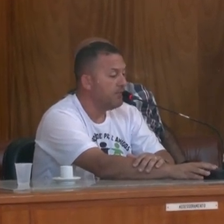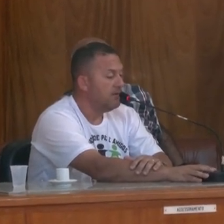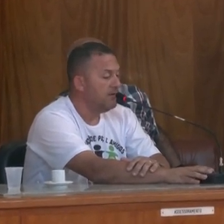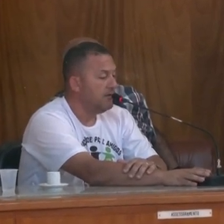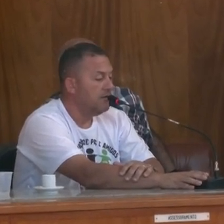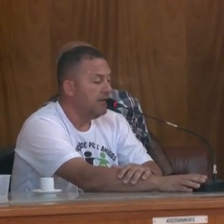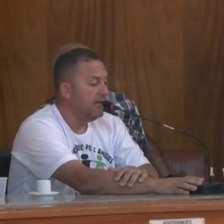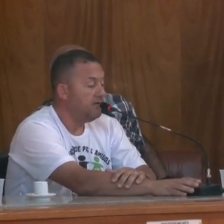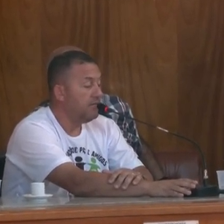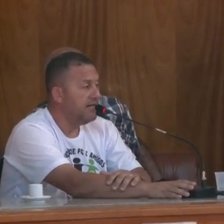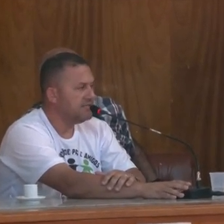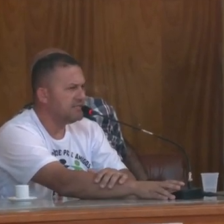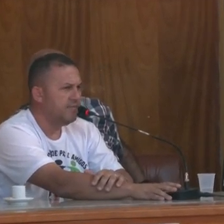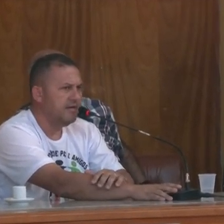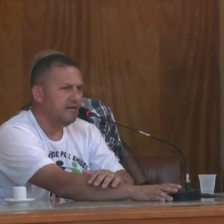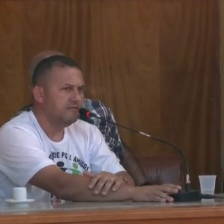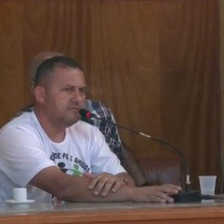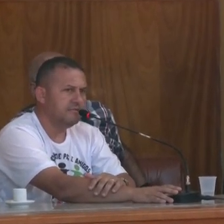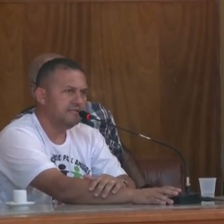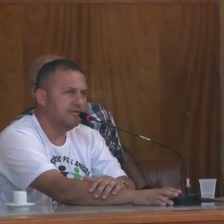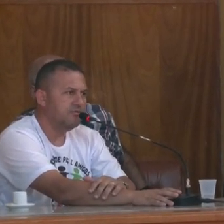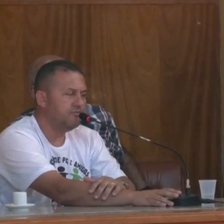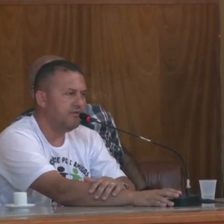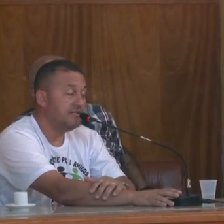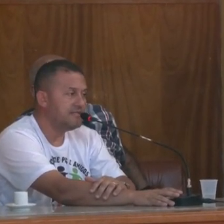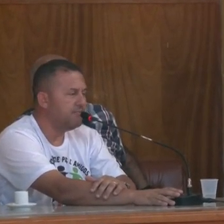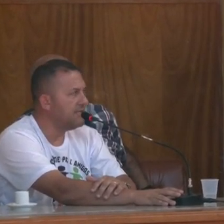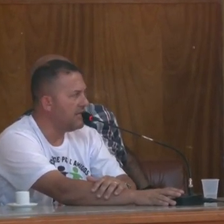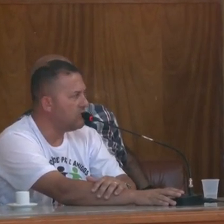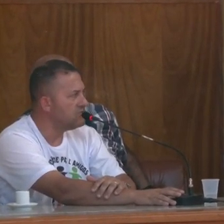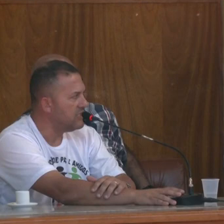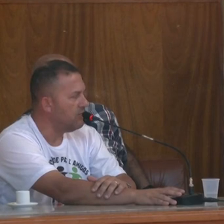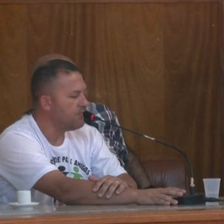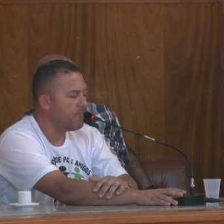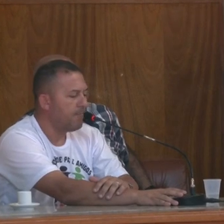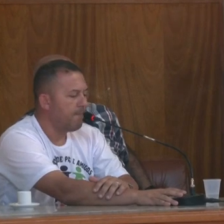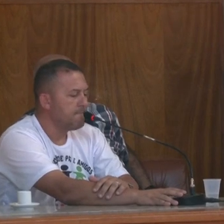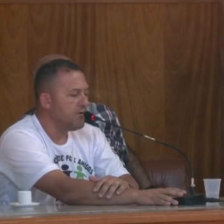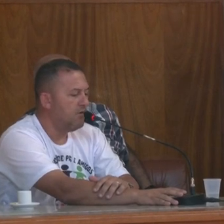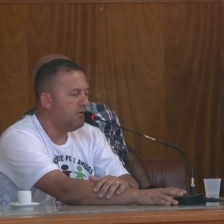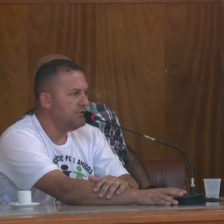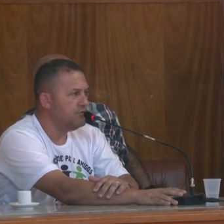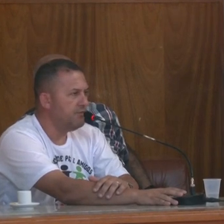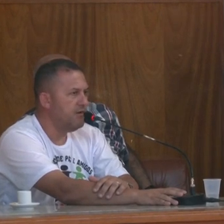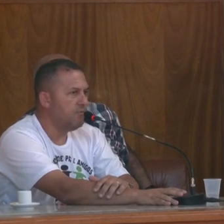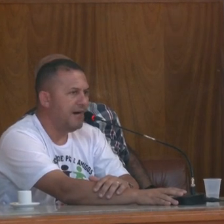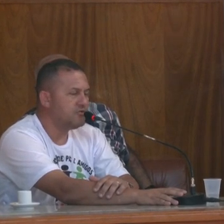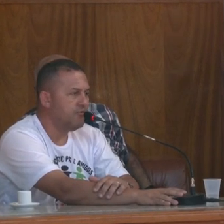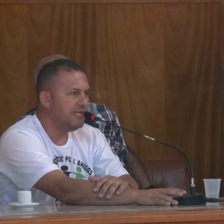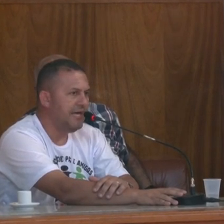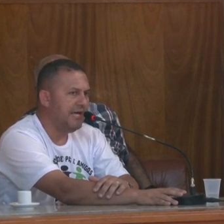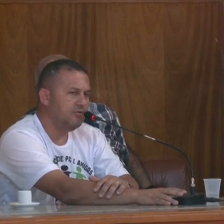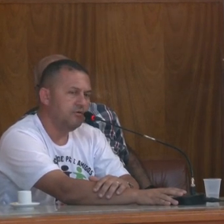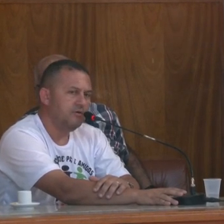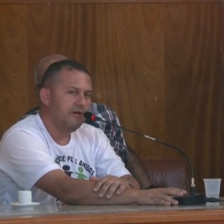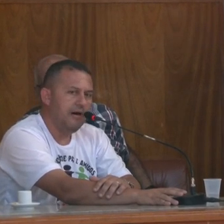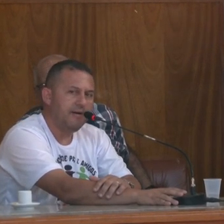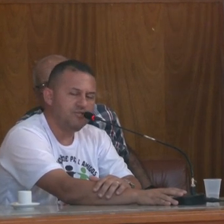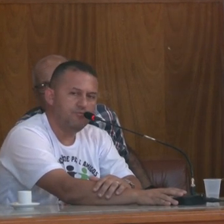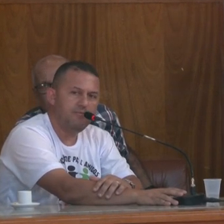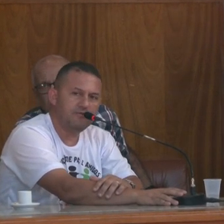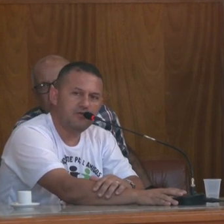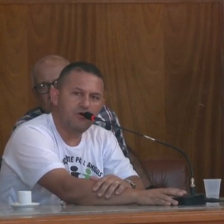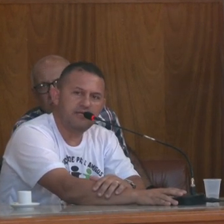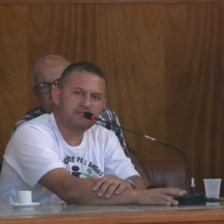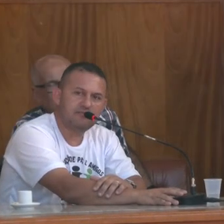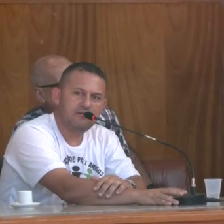inclusão. Em Piraí, essa semana, está sendo feita a Semana da Inclusão, onde o primeiro passo foi dado a